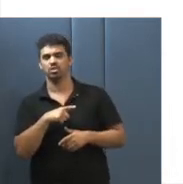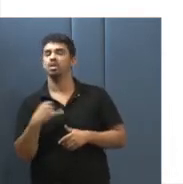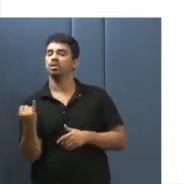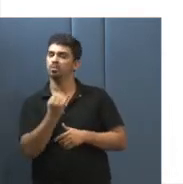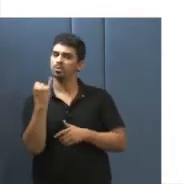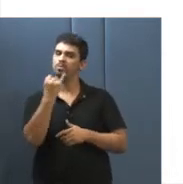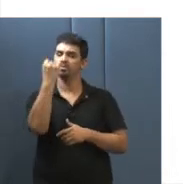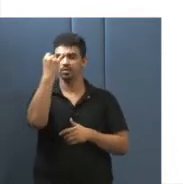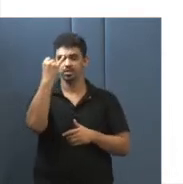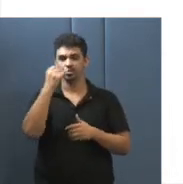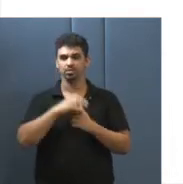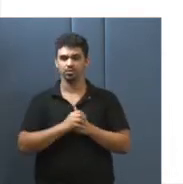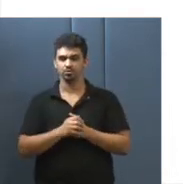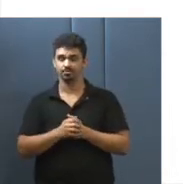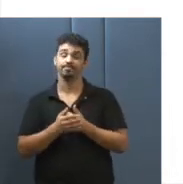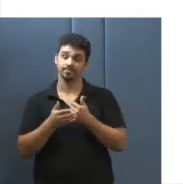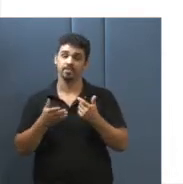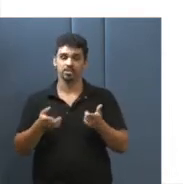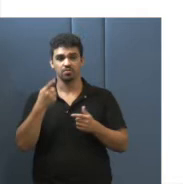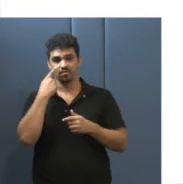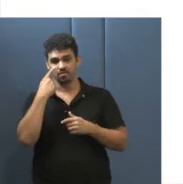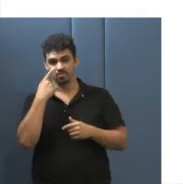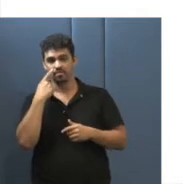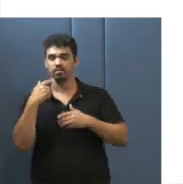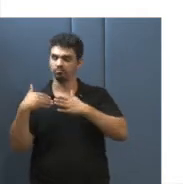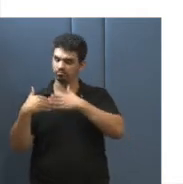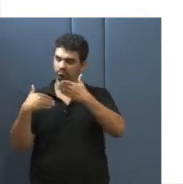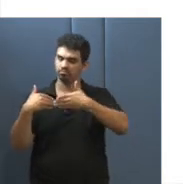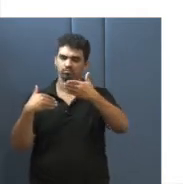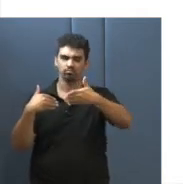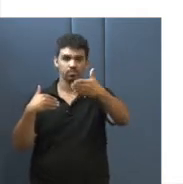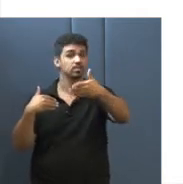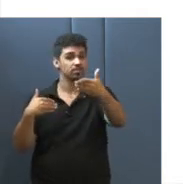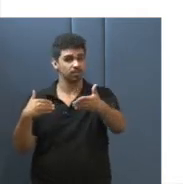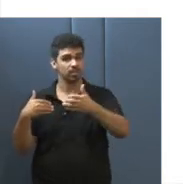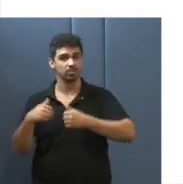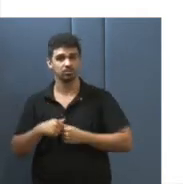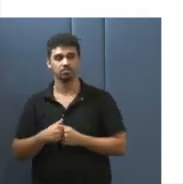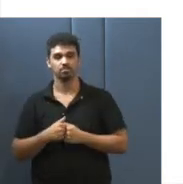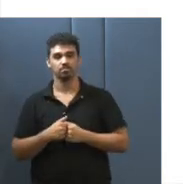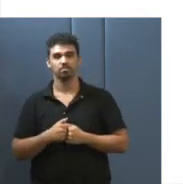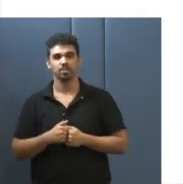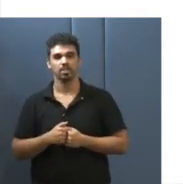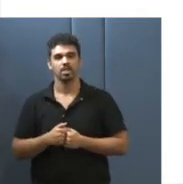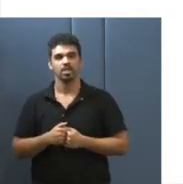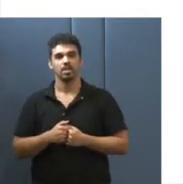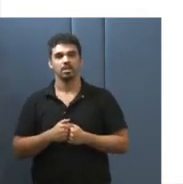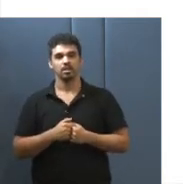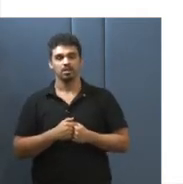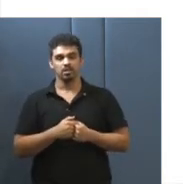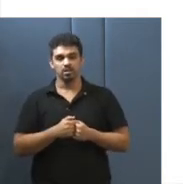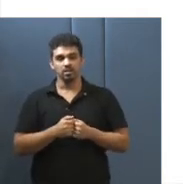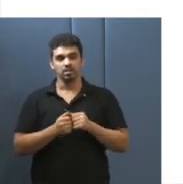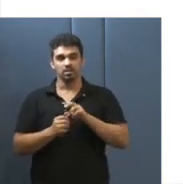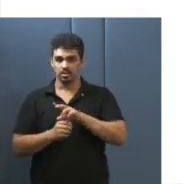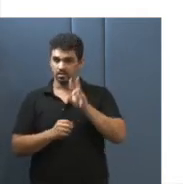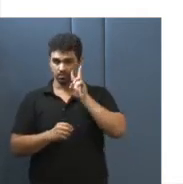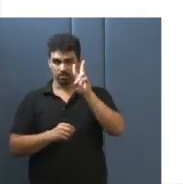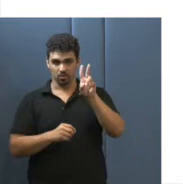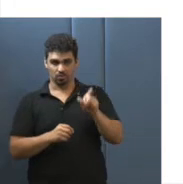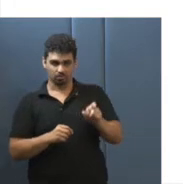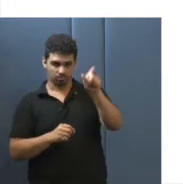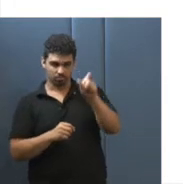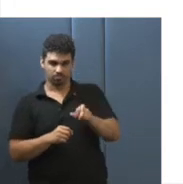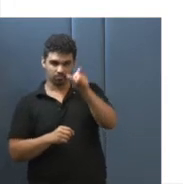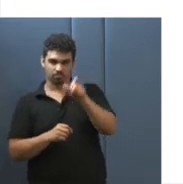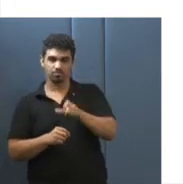passado, são processos, de fato, longos, a gente vai ver um pouco sobre isso mais à frente. Desses que estão aí, apenas Congo e